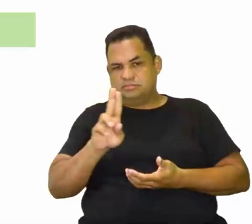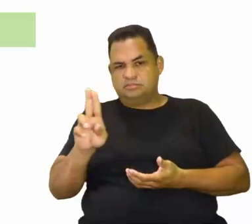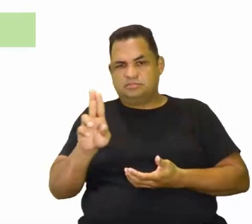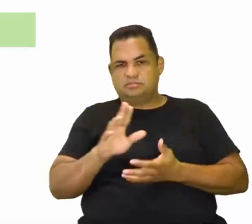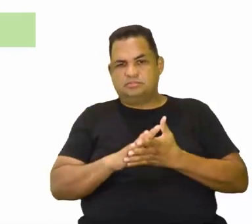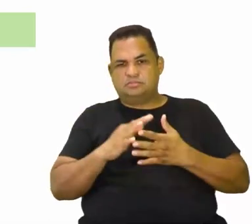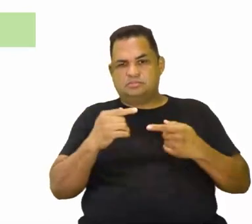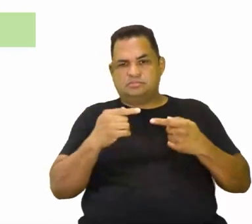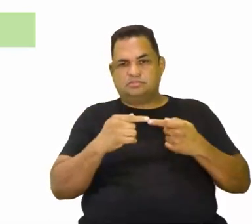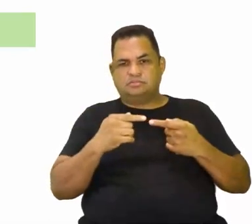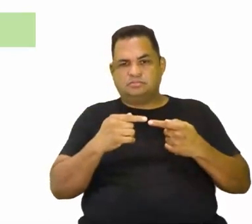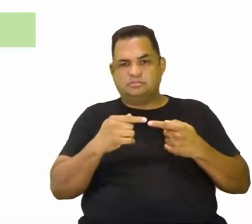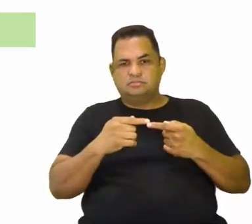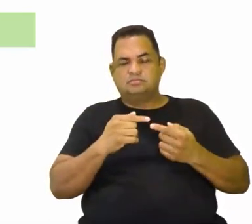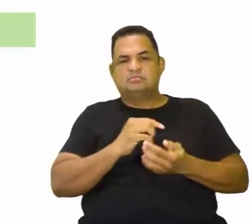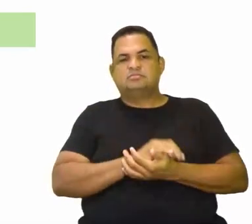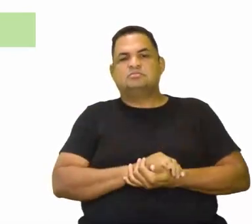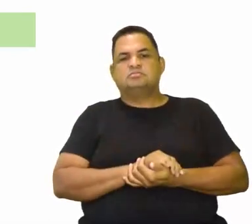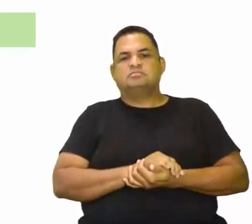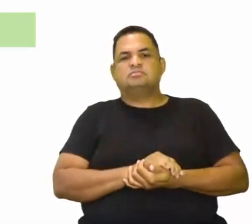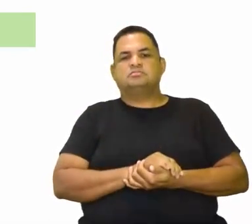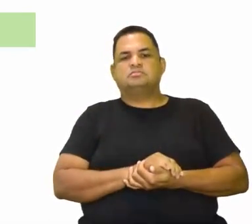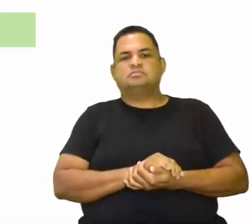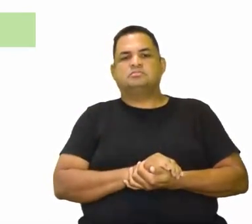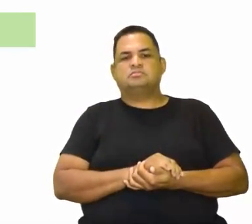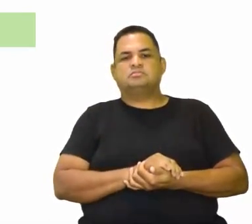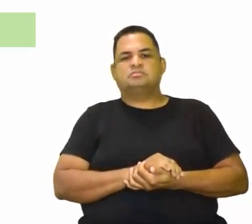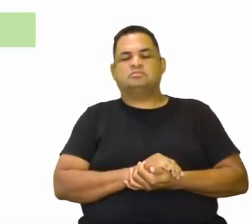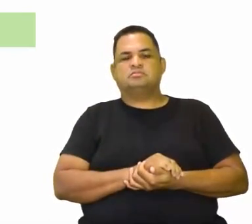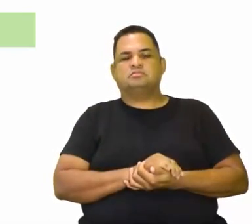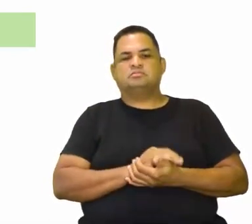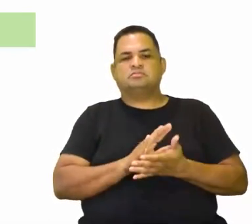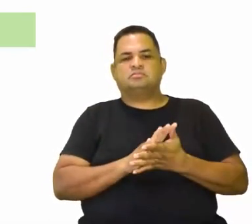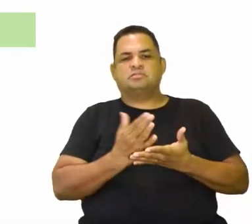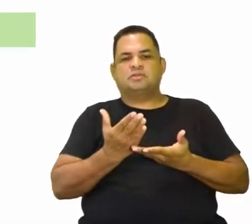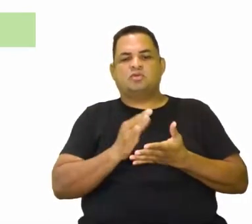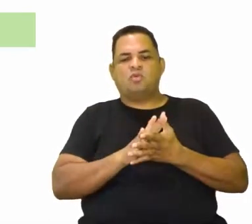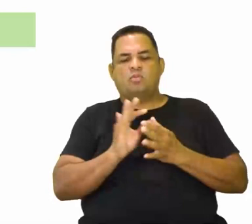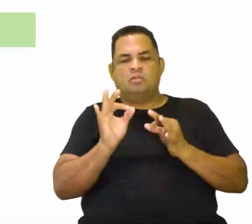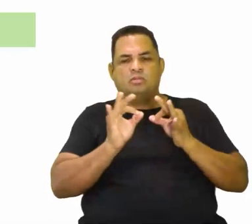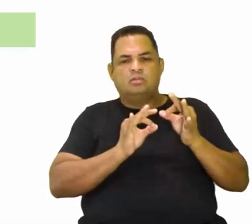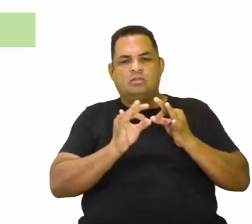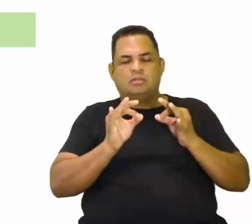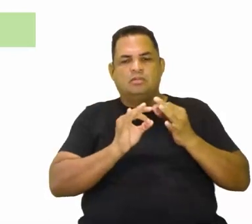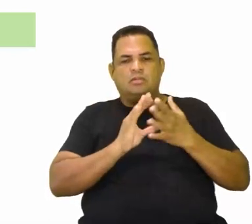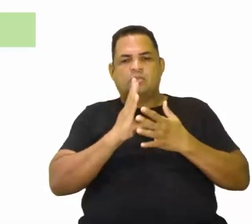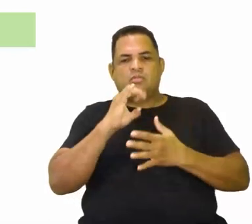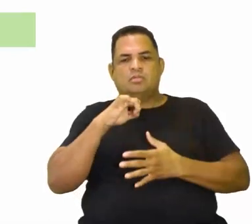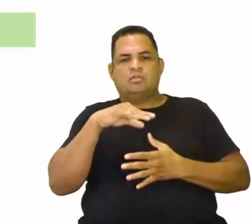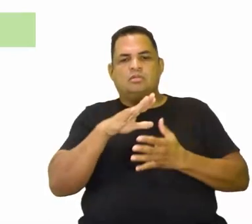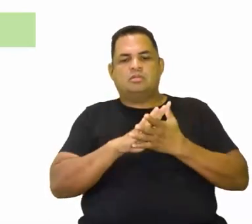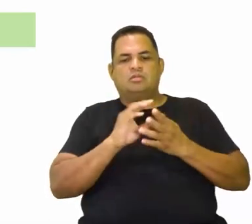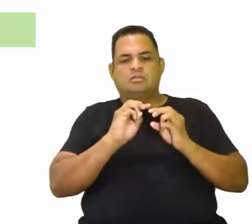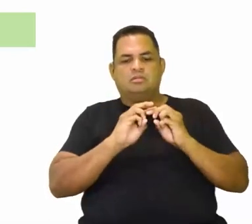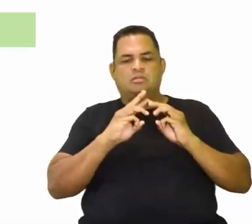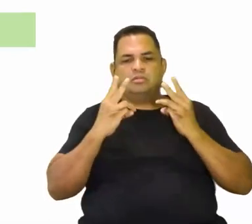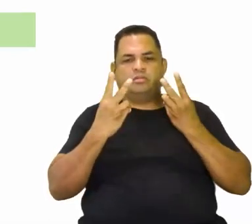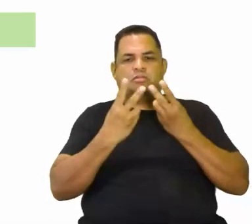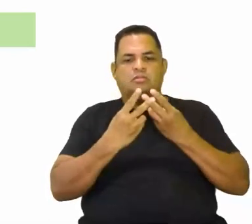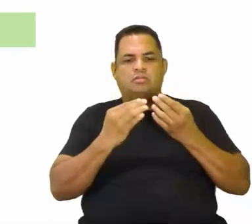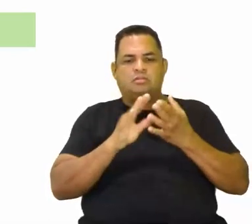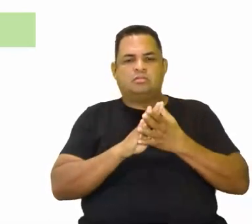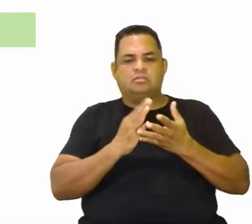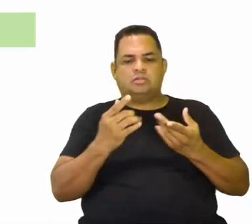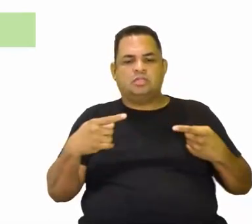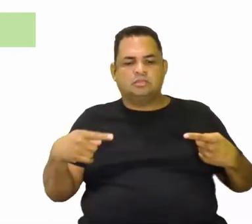combinação. Síntese combinando, composição está se compondo, não é isso? Ou seja, uma matéria com a outra está